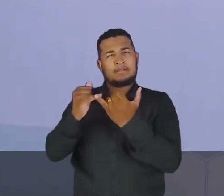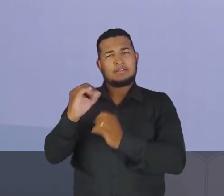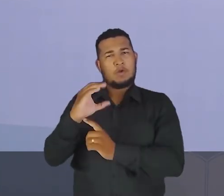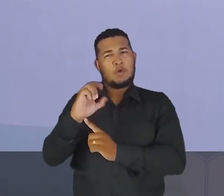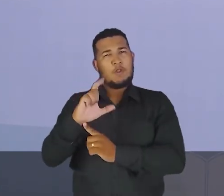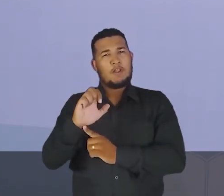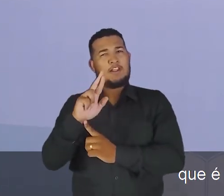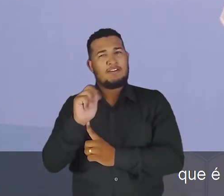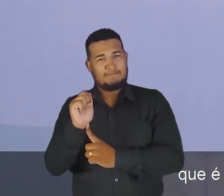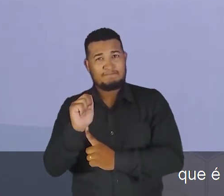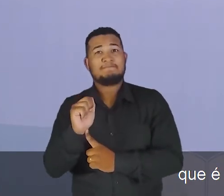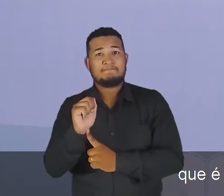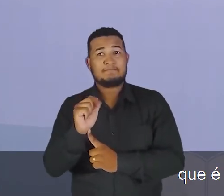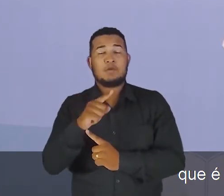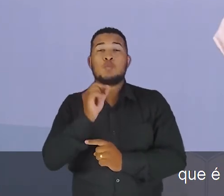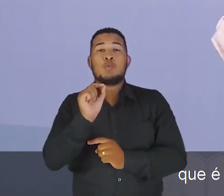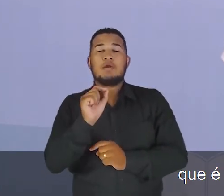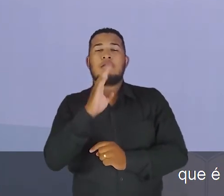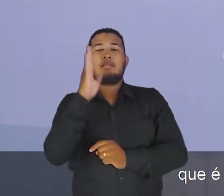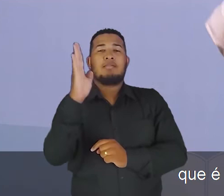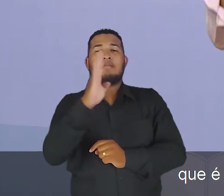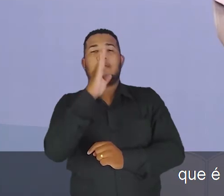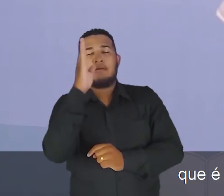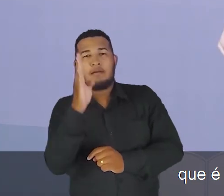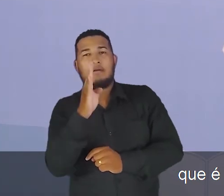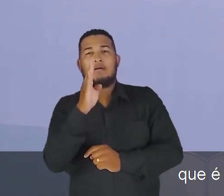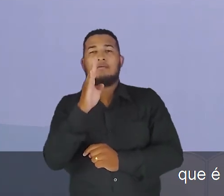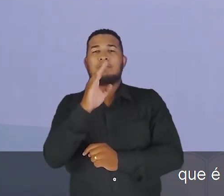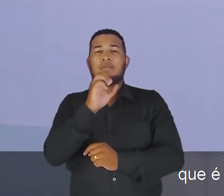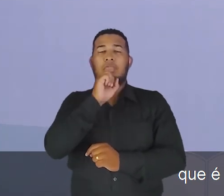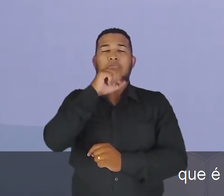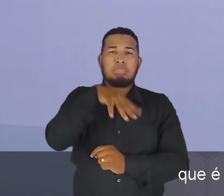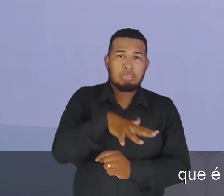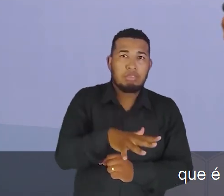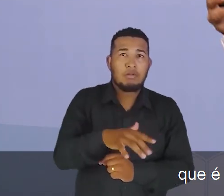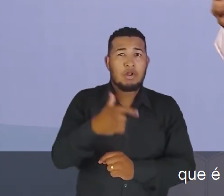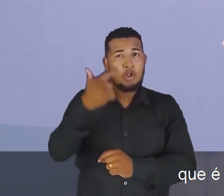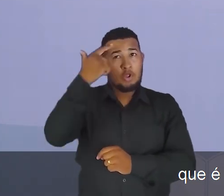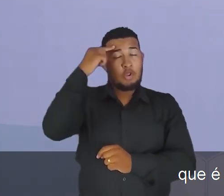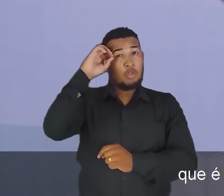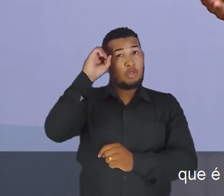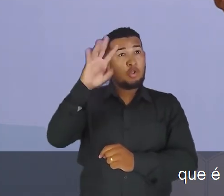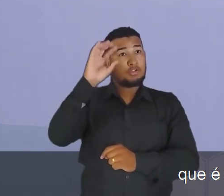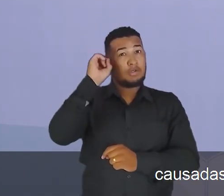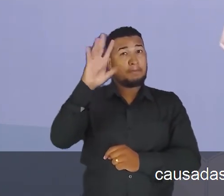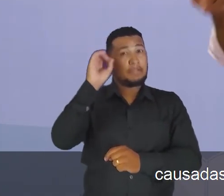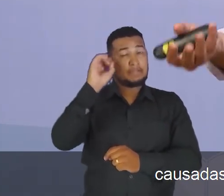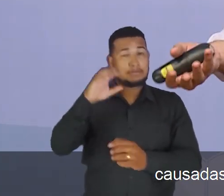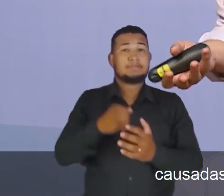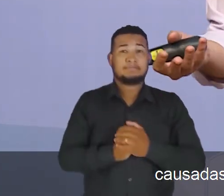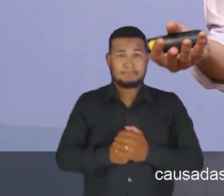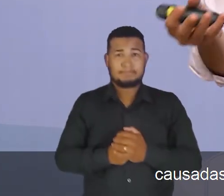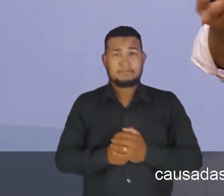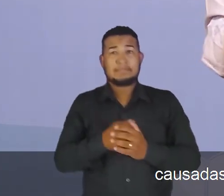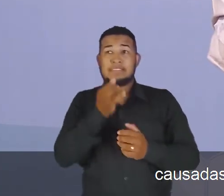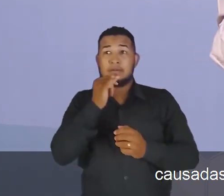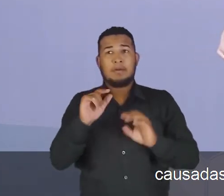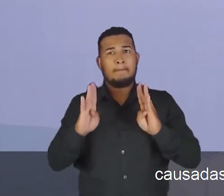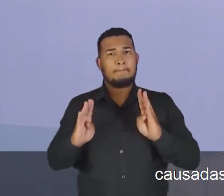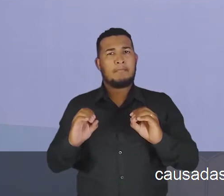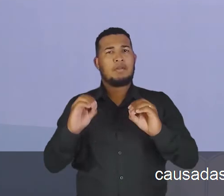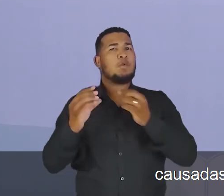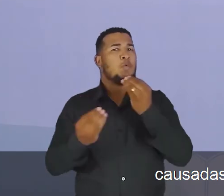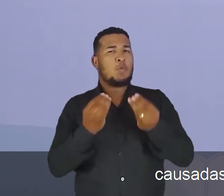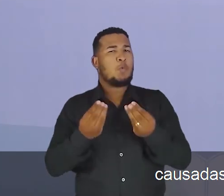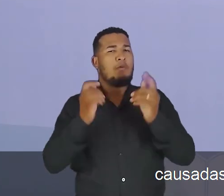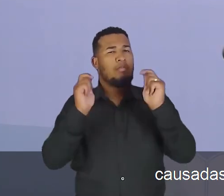cólera, né, que é a náusea, vômito, dor de cabeça, certo? Essas doenças causadas por bactérias, geralmente elas são